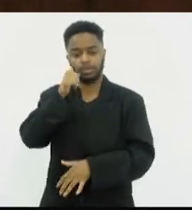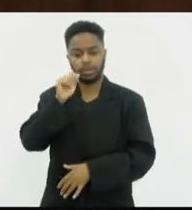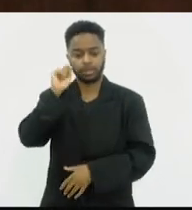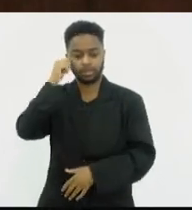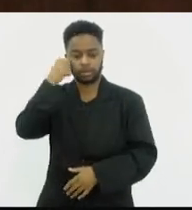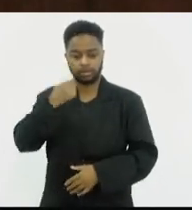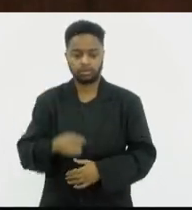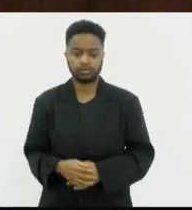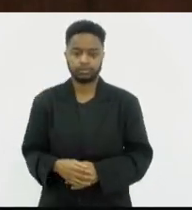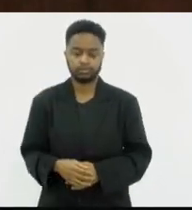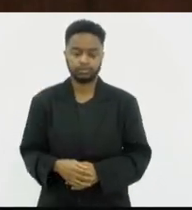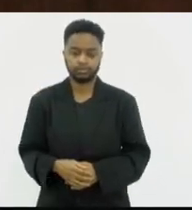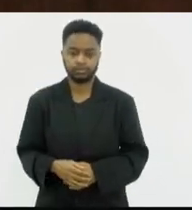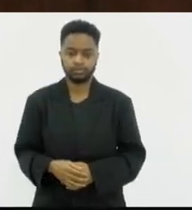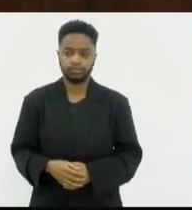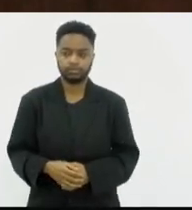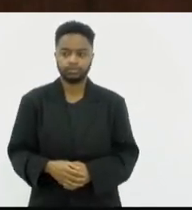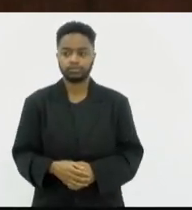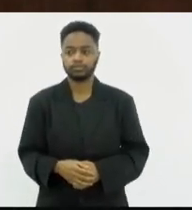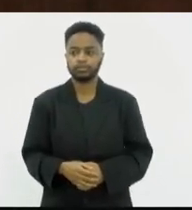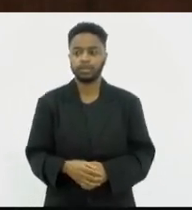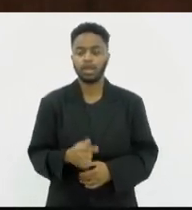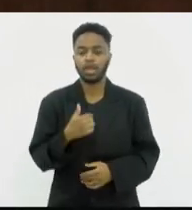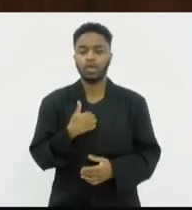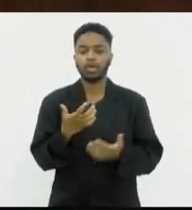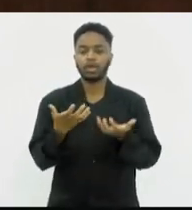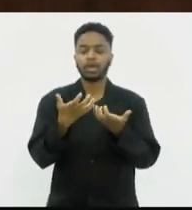Negras. Queria,